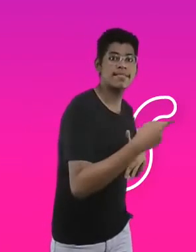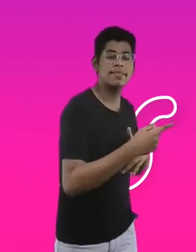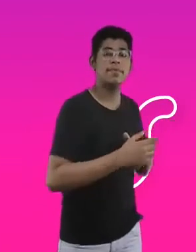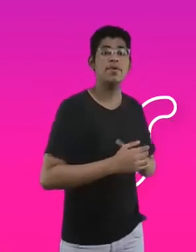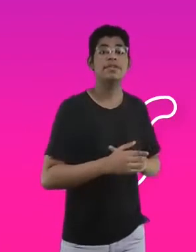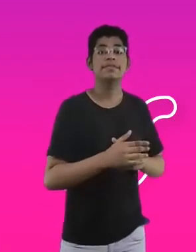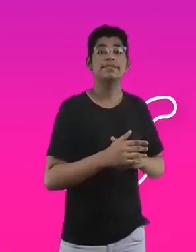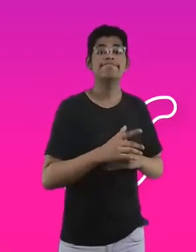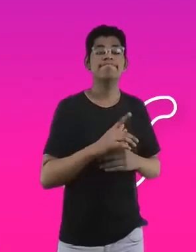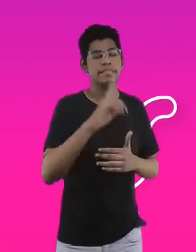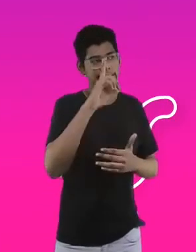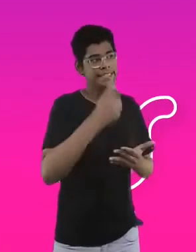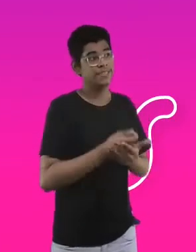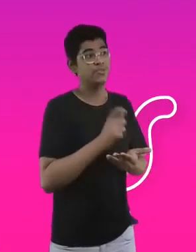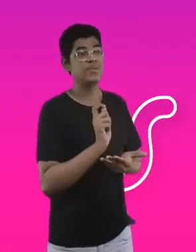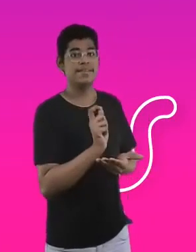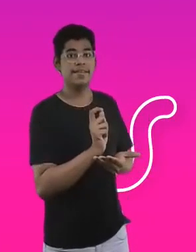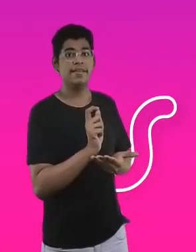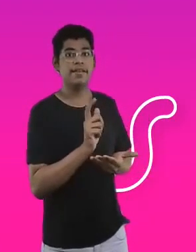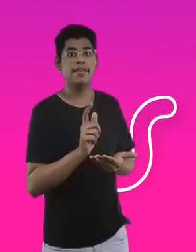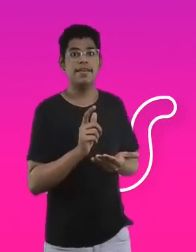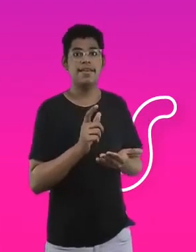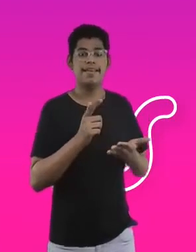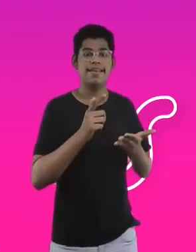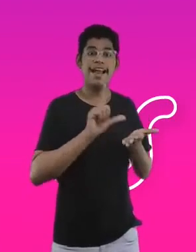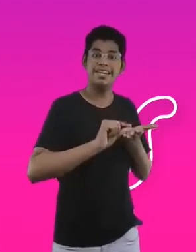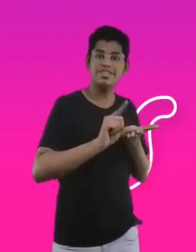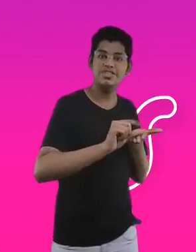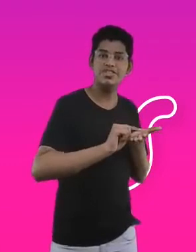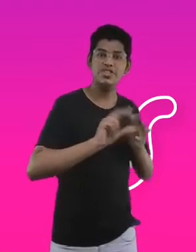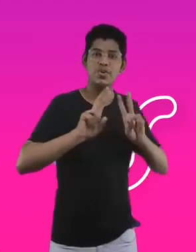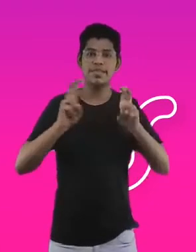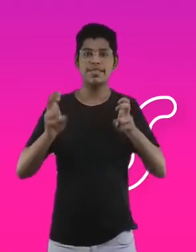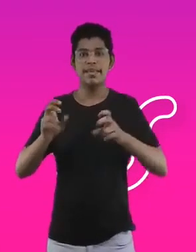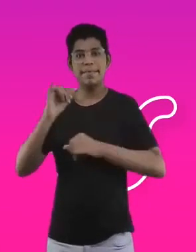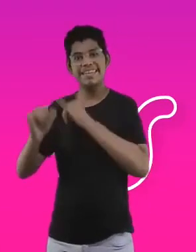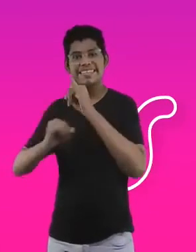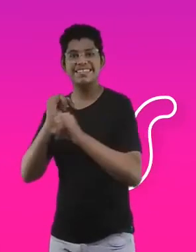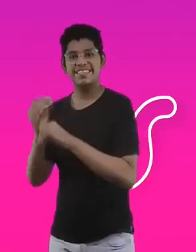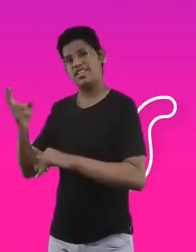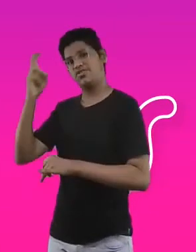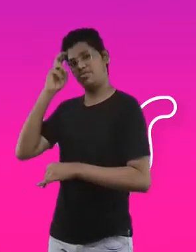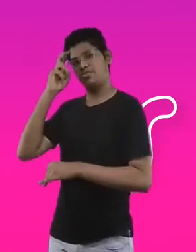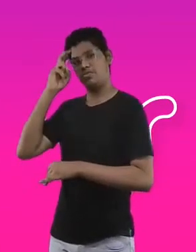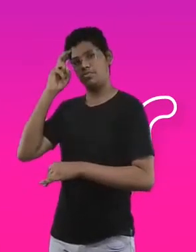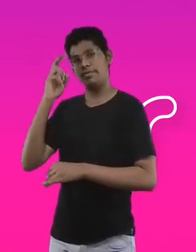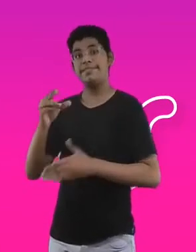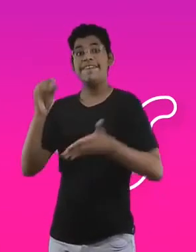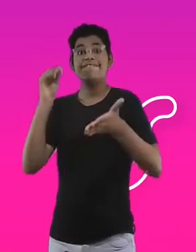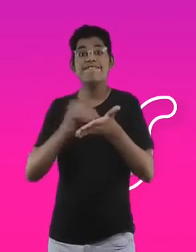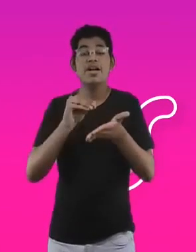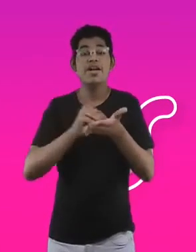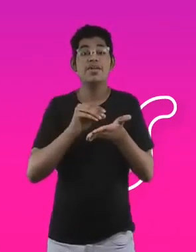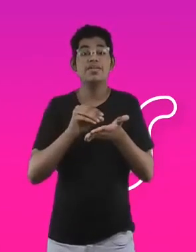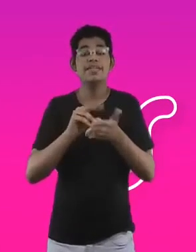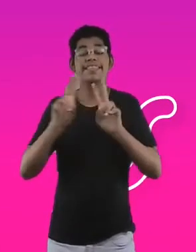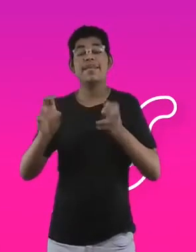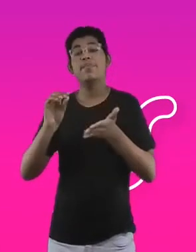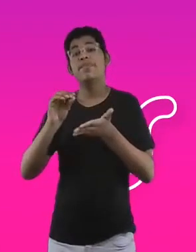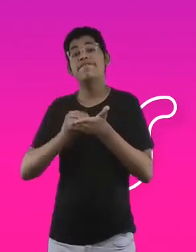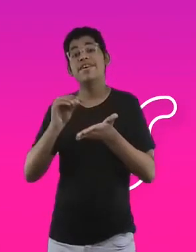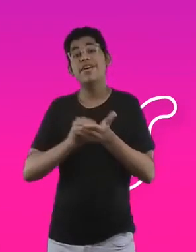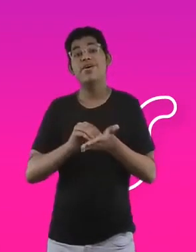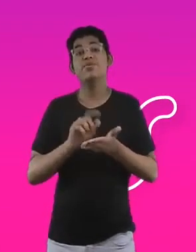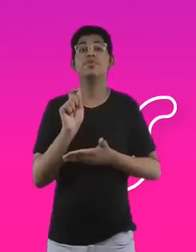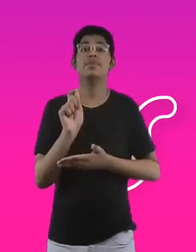um artigo sobre cybercultura e falar sobre a ausência de escritores literários negros,